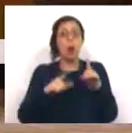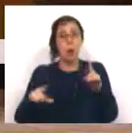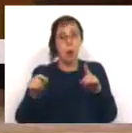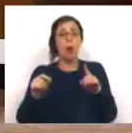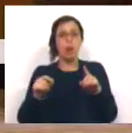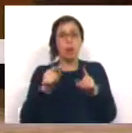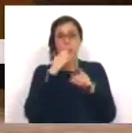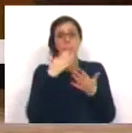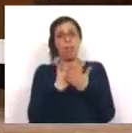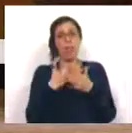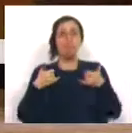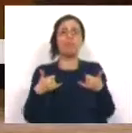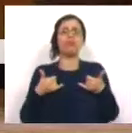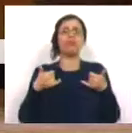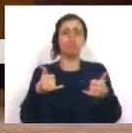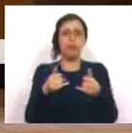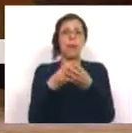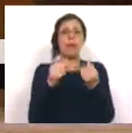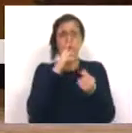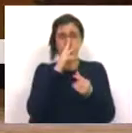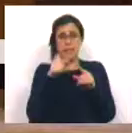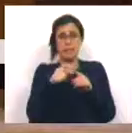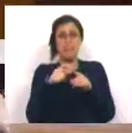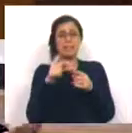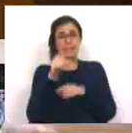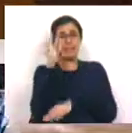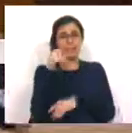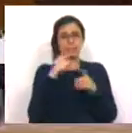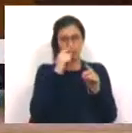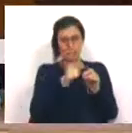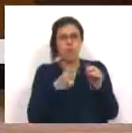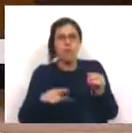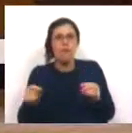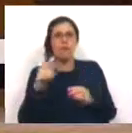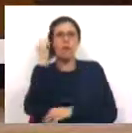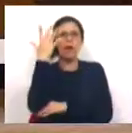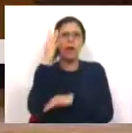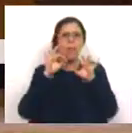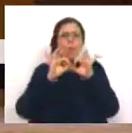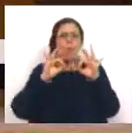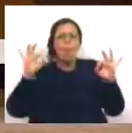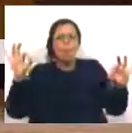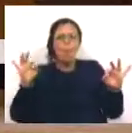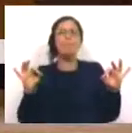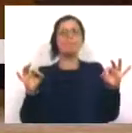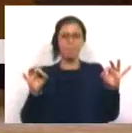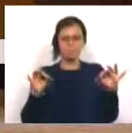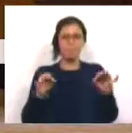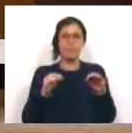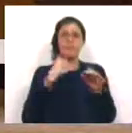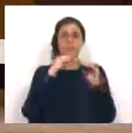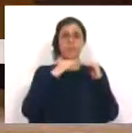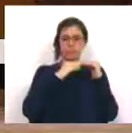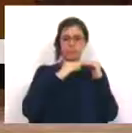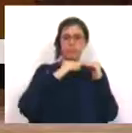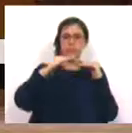no trajeto do fogo e que o material combustível desta espécie, entre as folhas e os ramos finos, distribuem-se